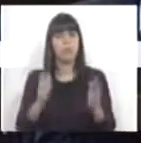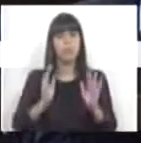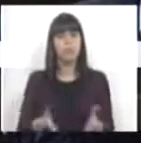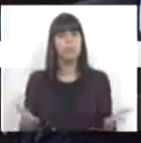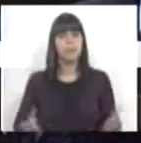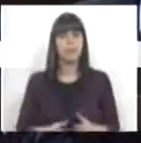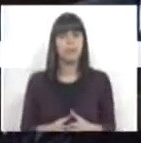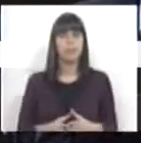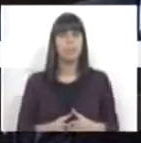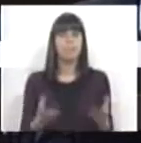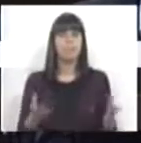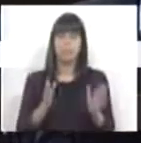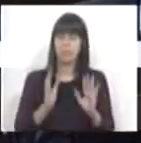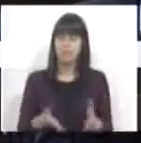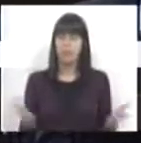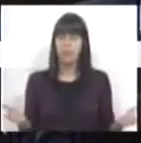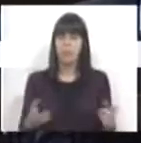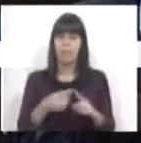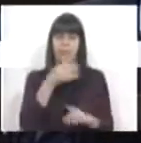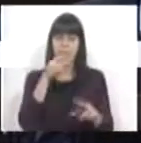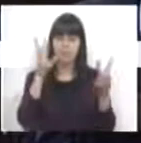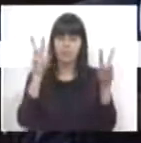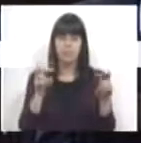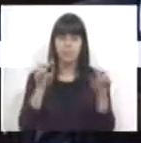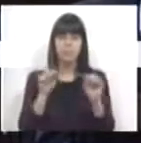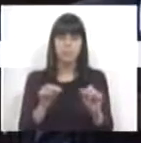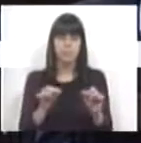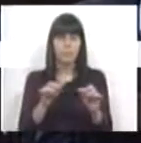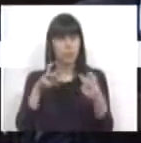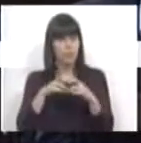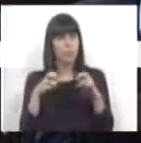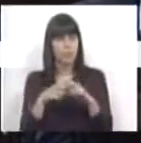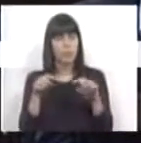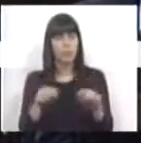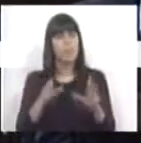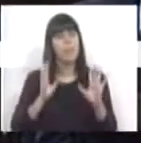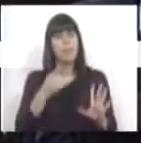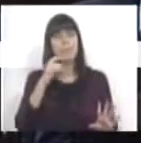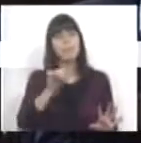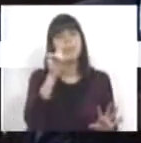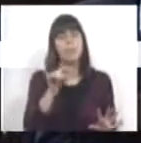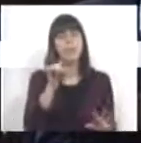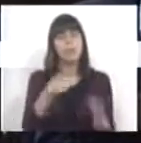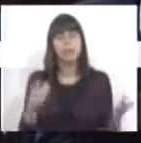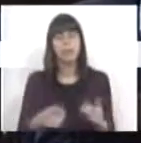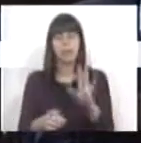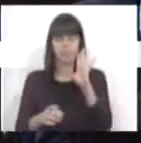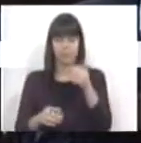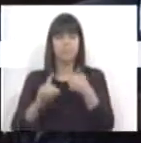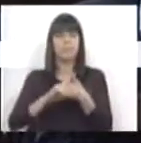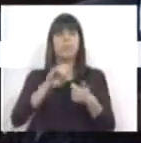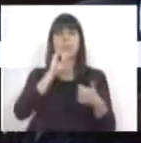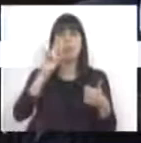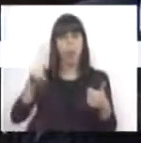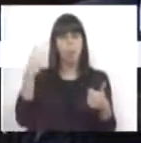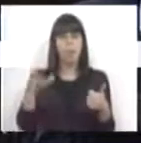solução. Convém, para abordar este problema, convém perguntar: 1.